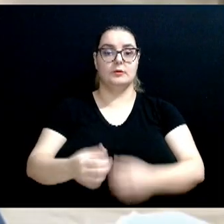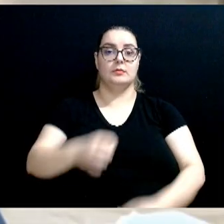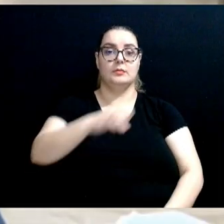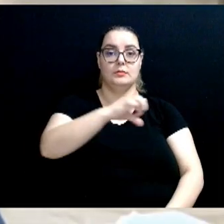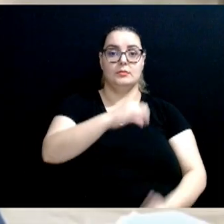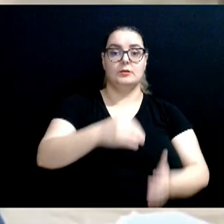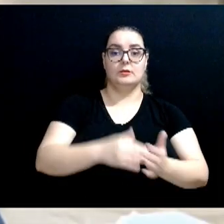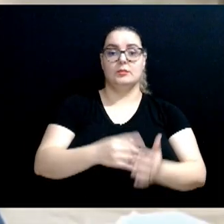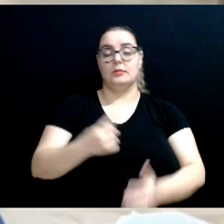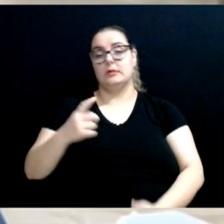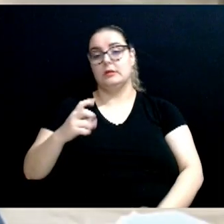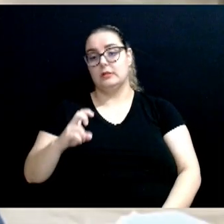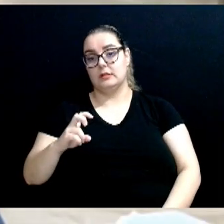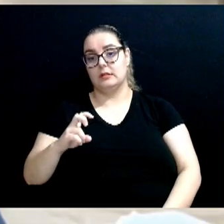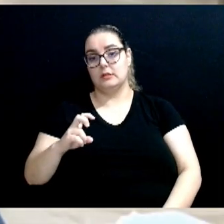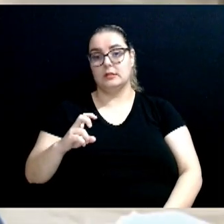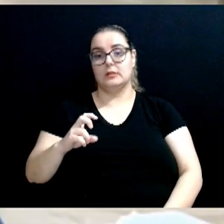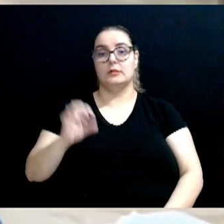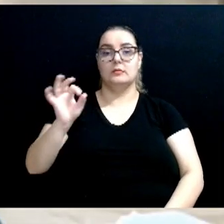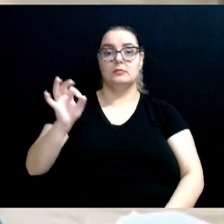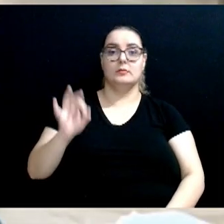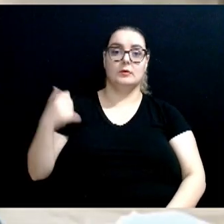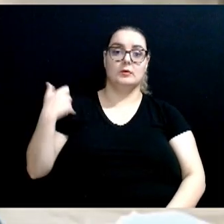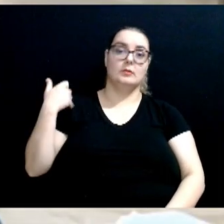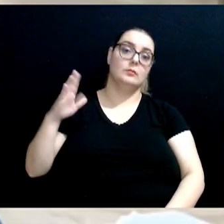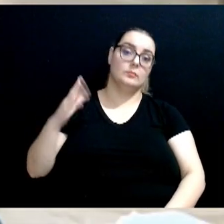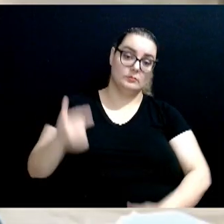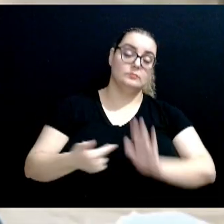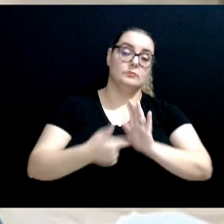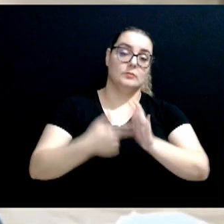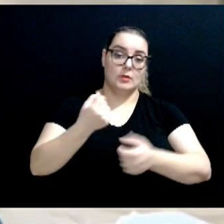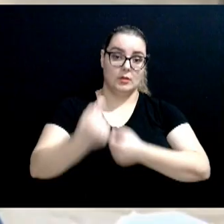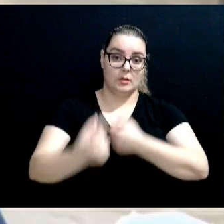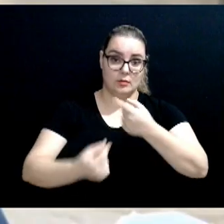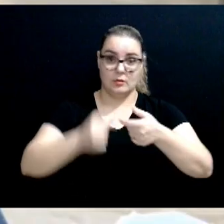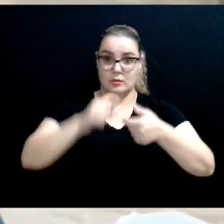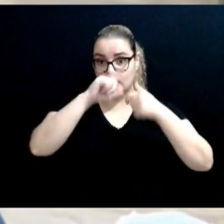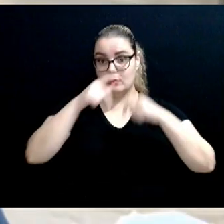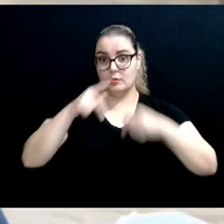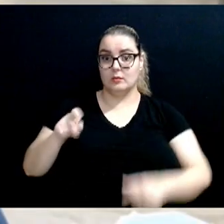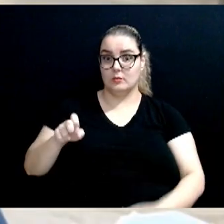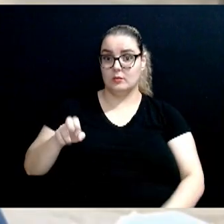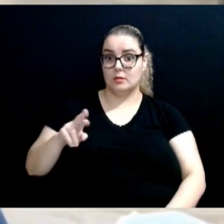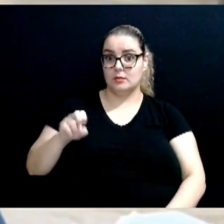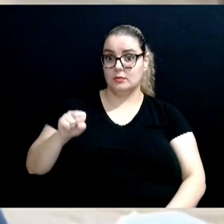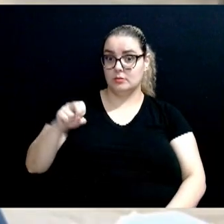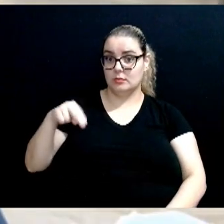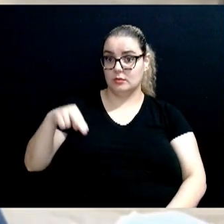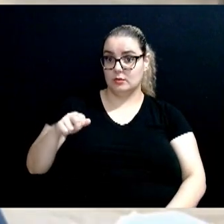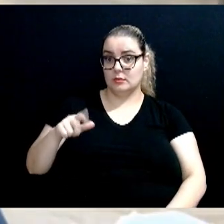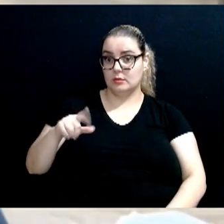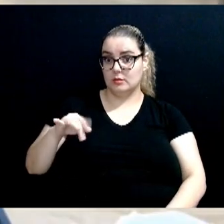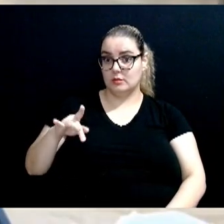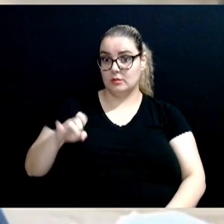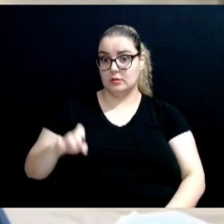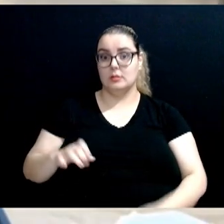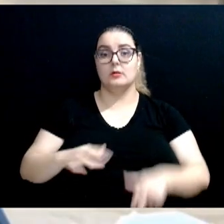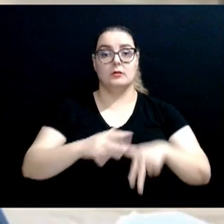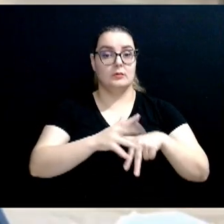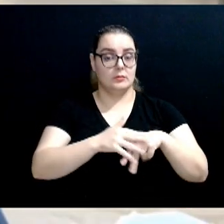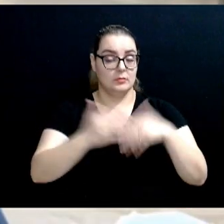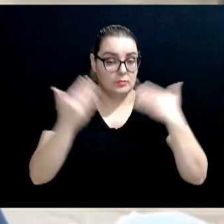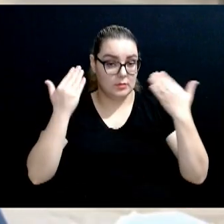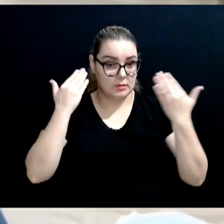15% dos adultos apresentam algum transtorno de personalidade. Em pacientes psiquiátricos,